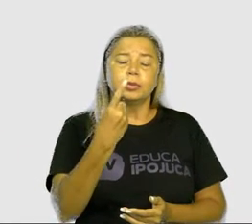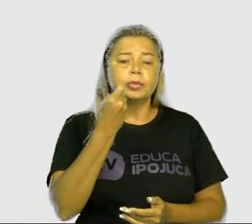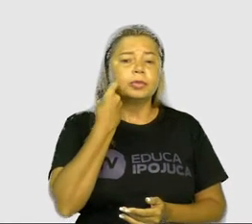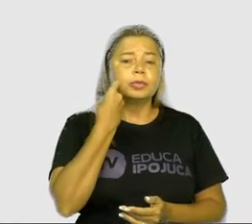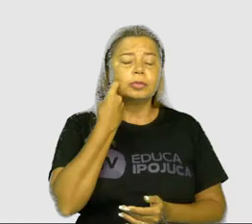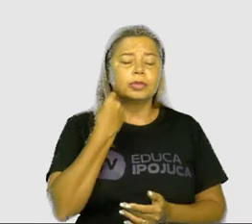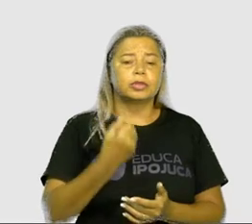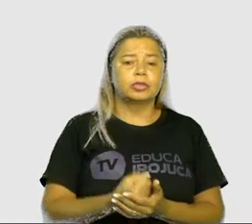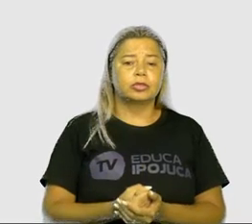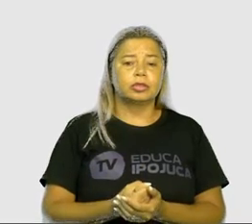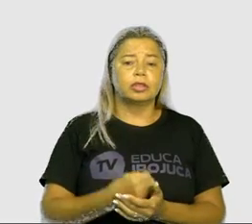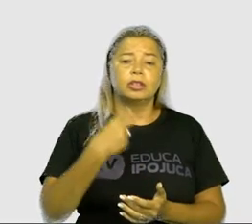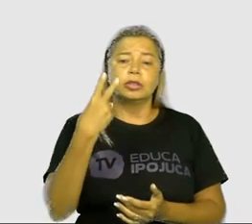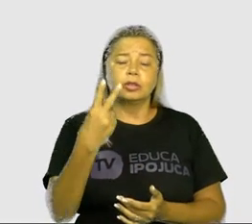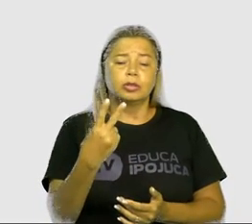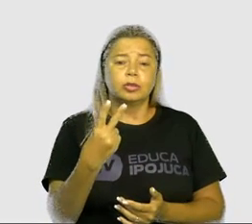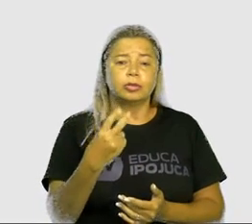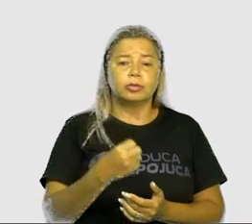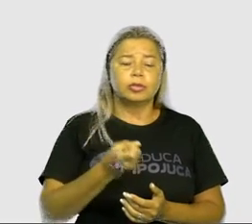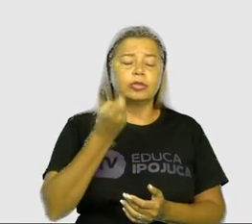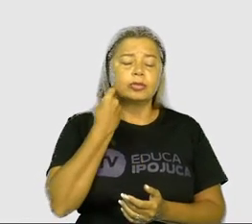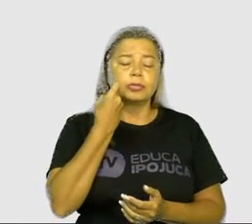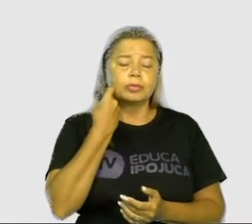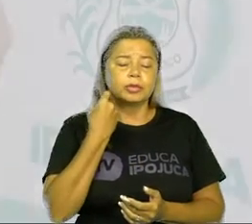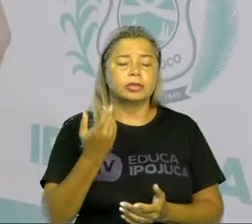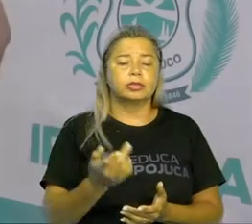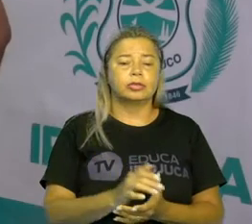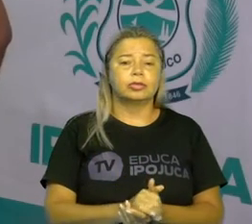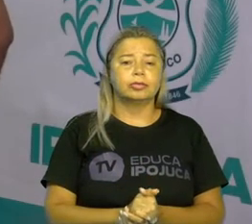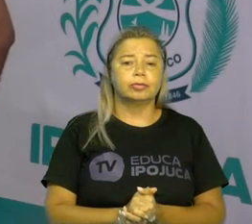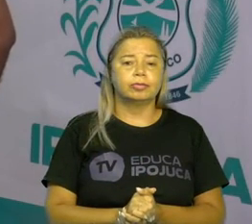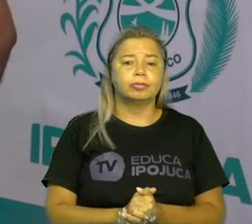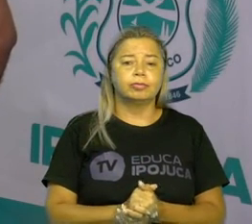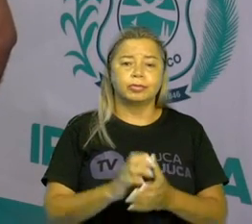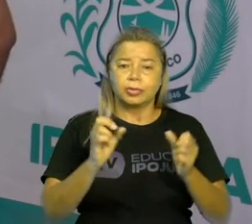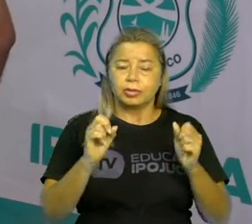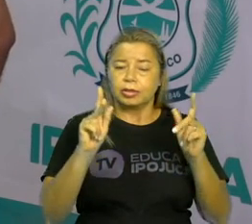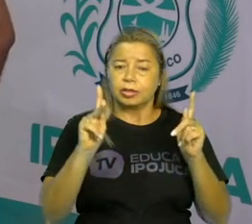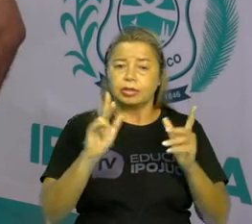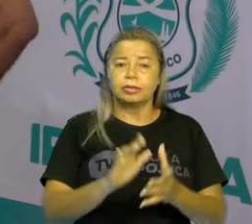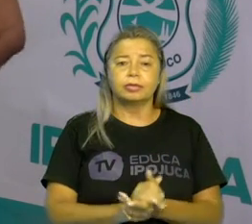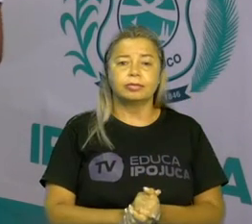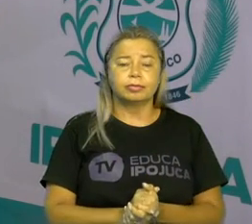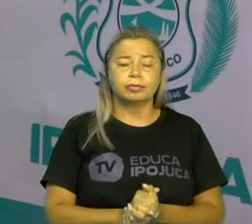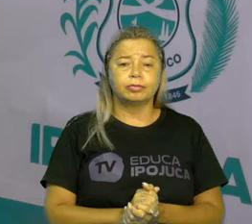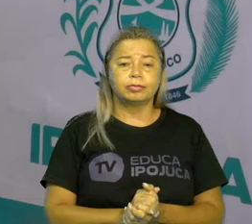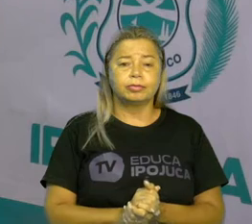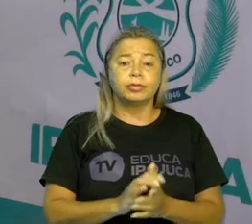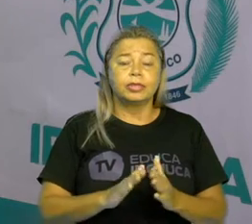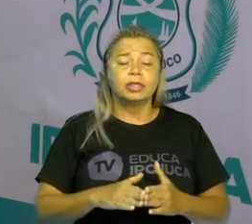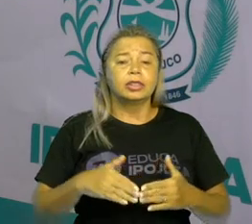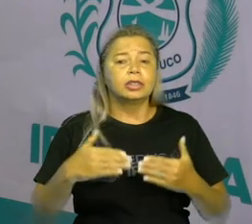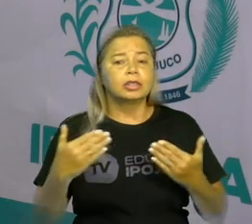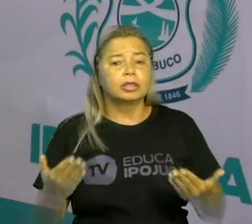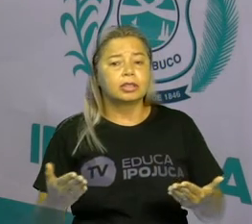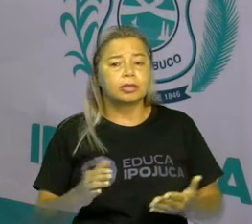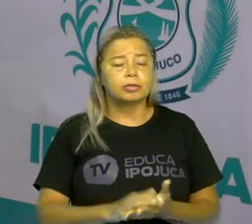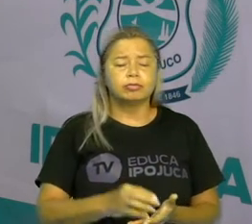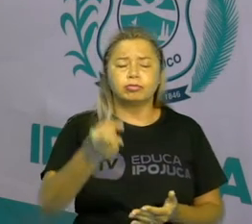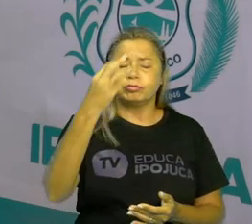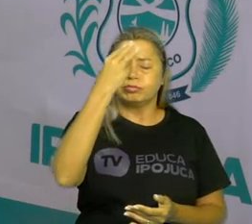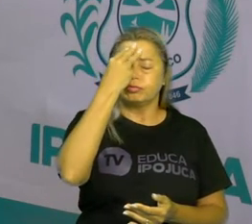one fish. Se eu tenho dois, two fish. Tranquilo? Então, é só uma questão